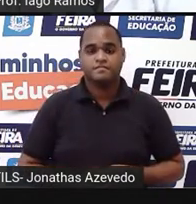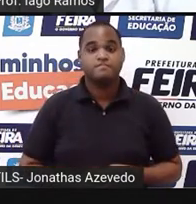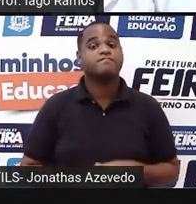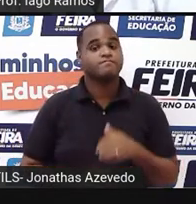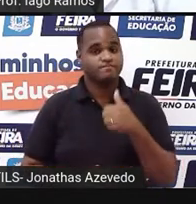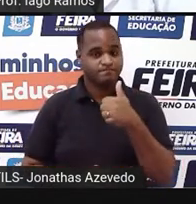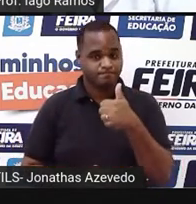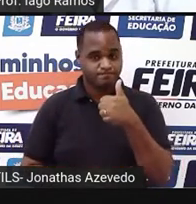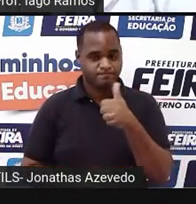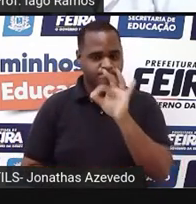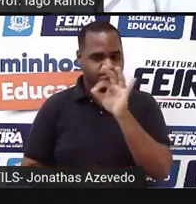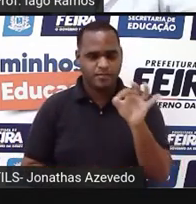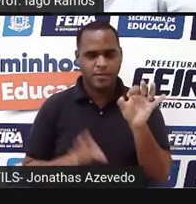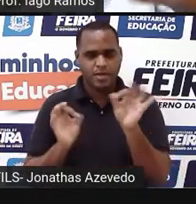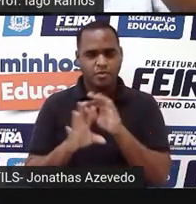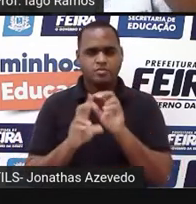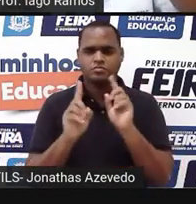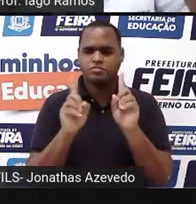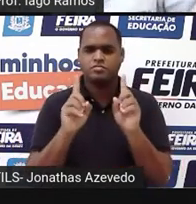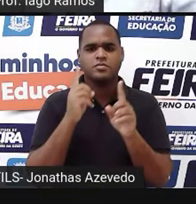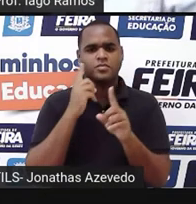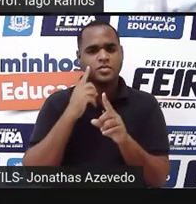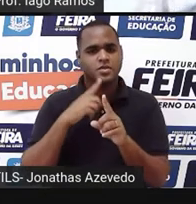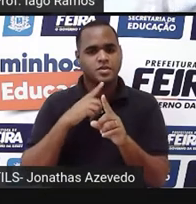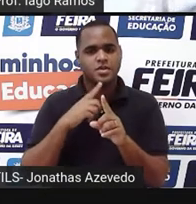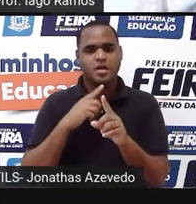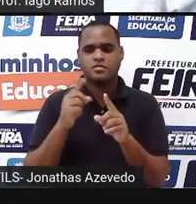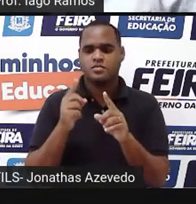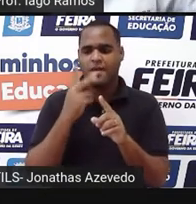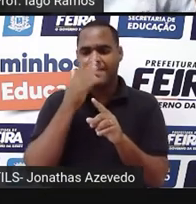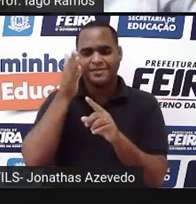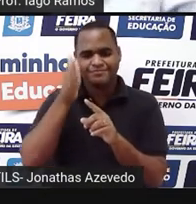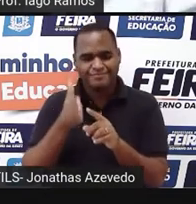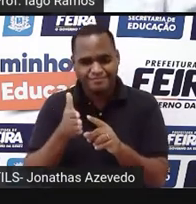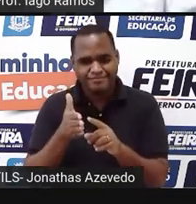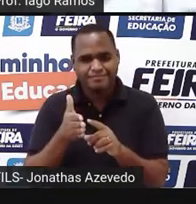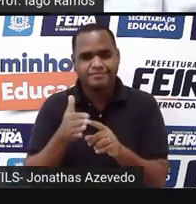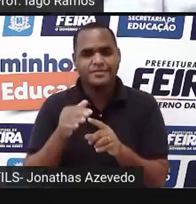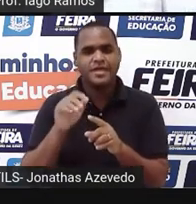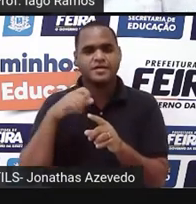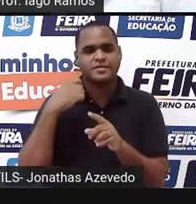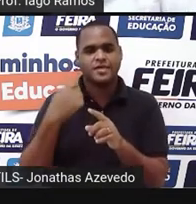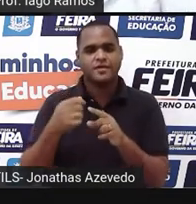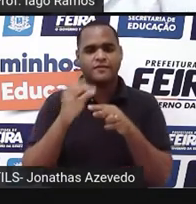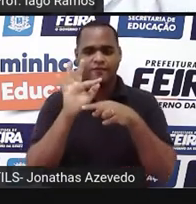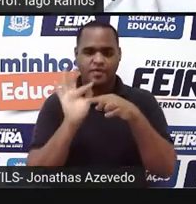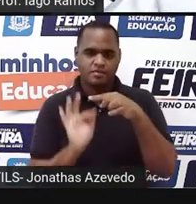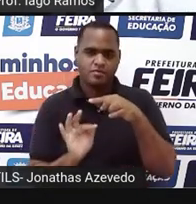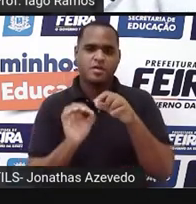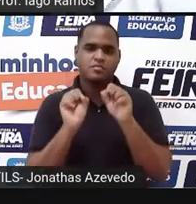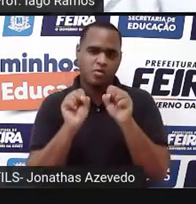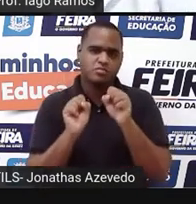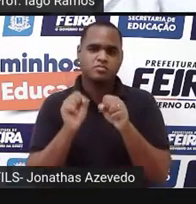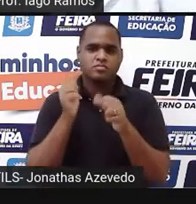Beleza, mas ainda não acabou, porque tem uma divisão ali, né? Essa fração ali significa uma divisão